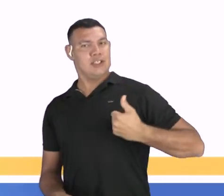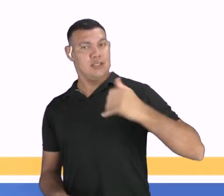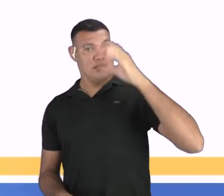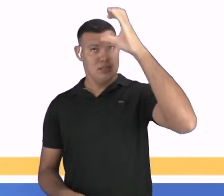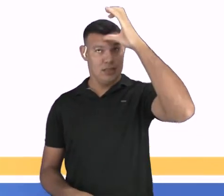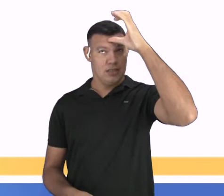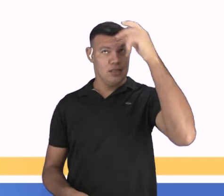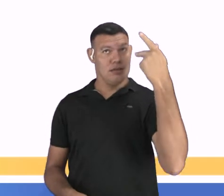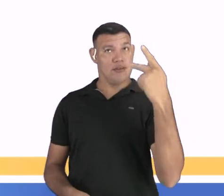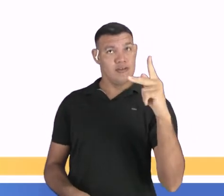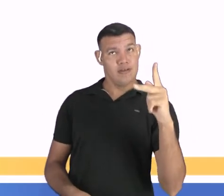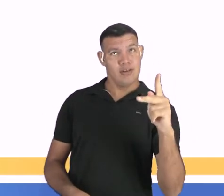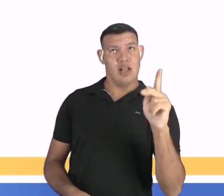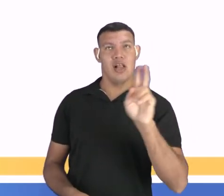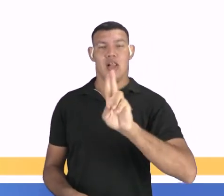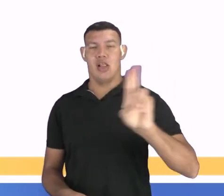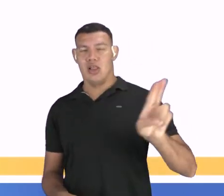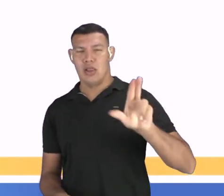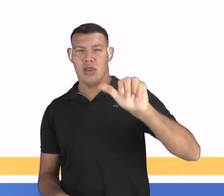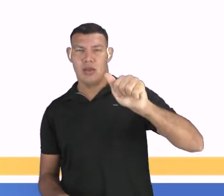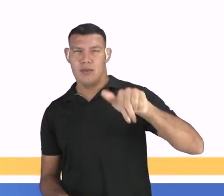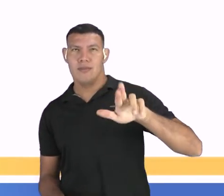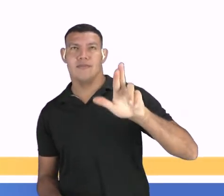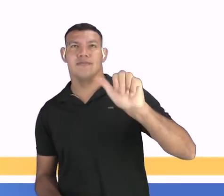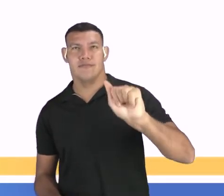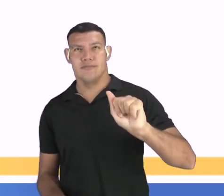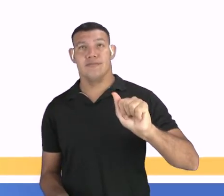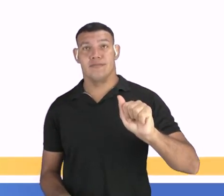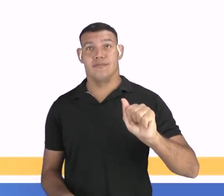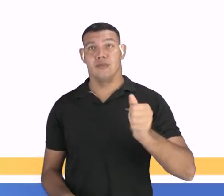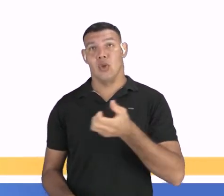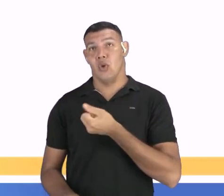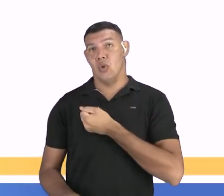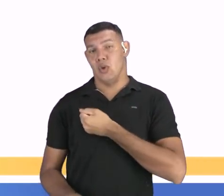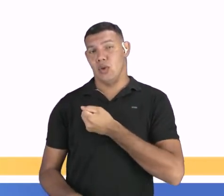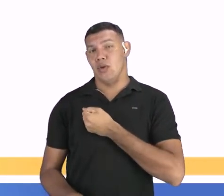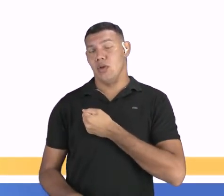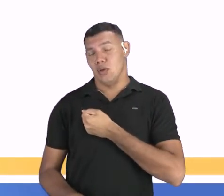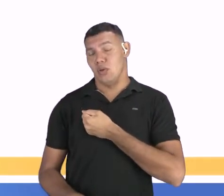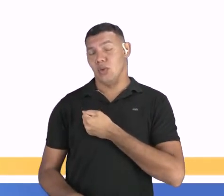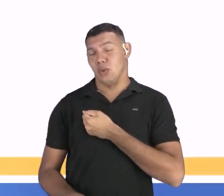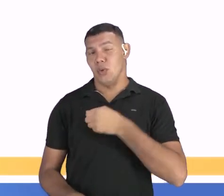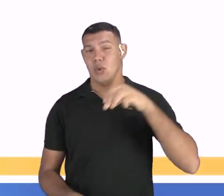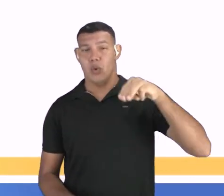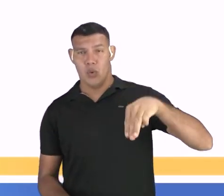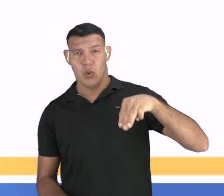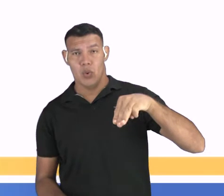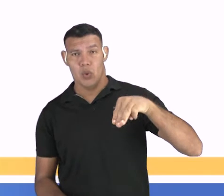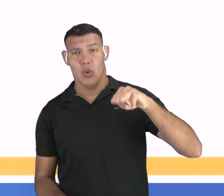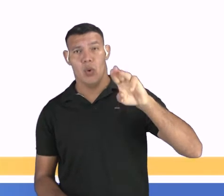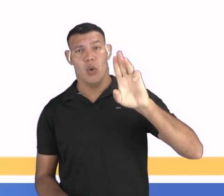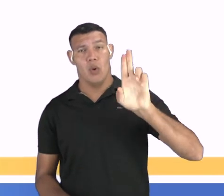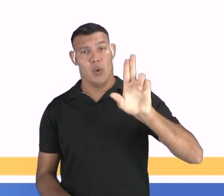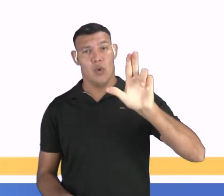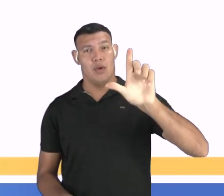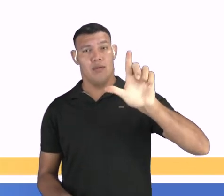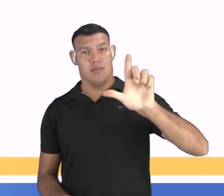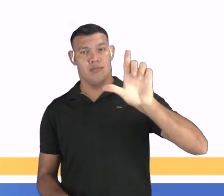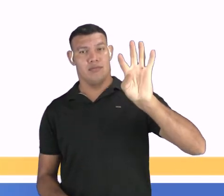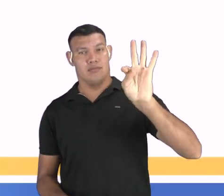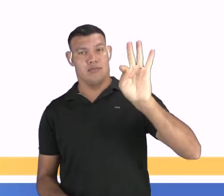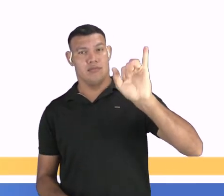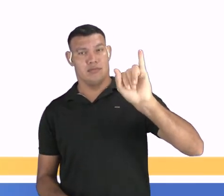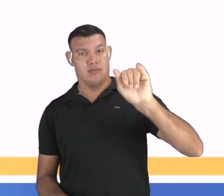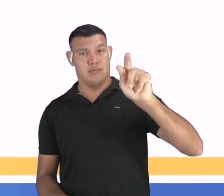entre 35 e 55. Sabendo que a idade da tia de Rafaela antecede